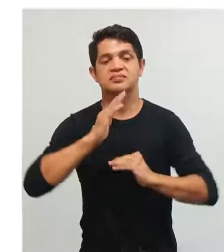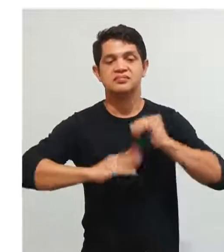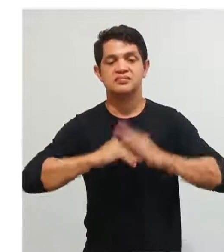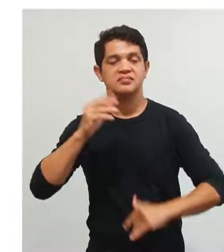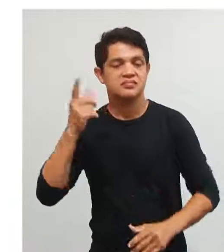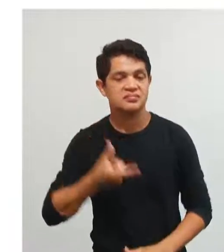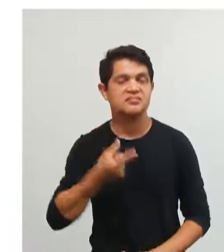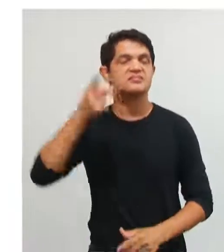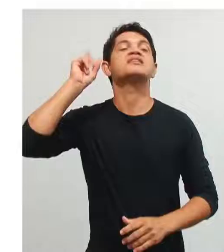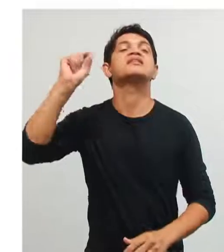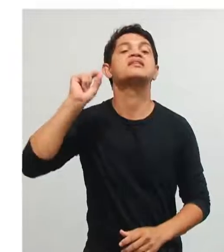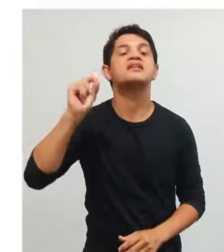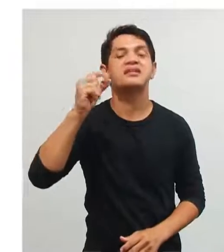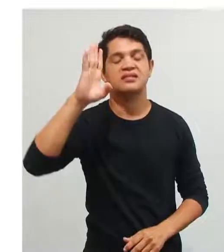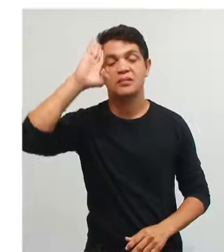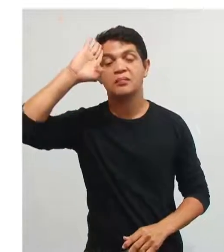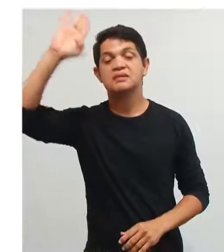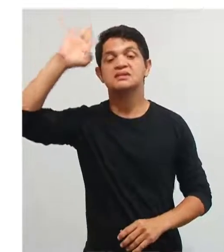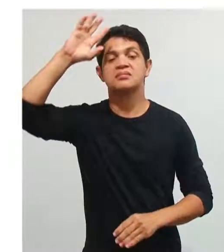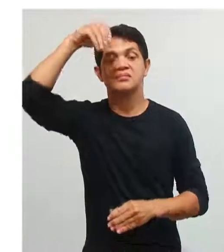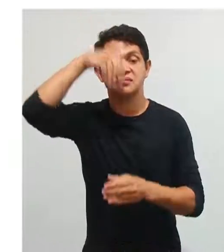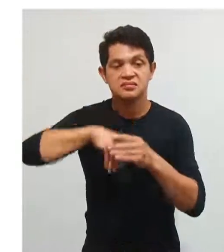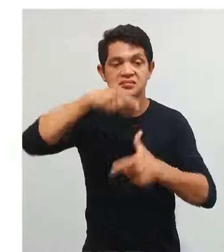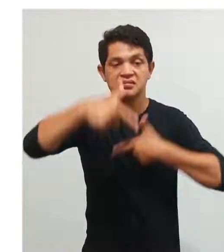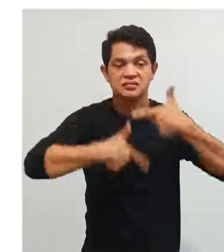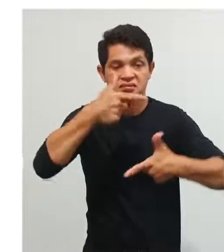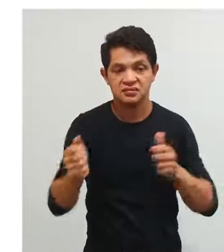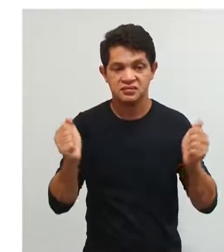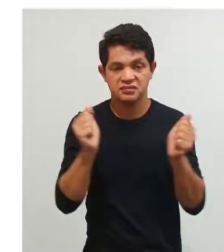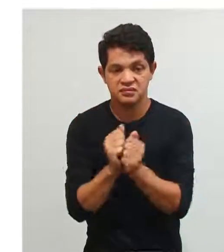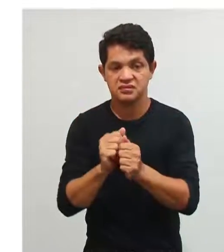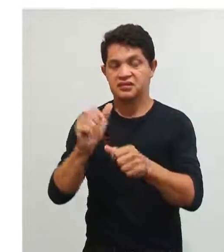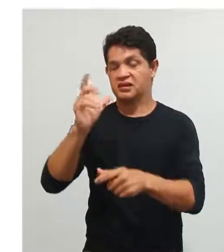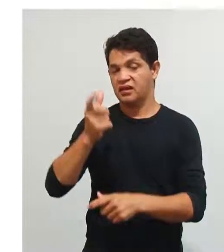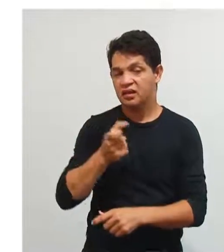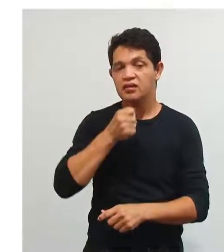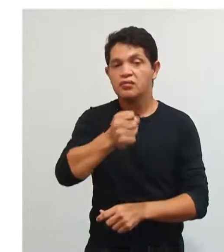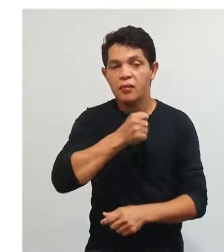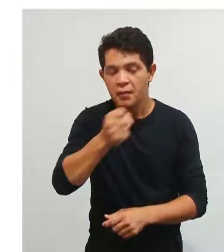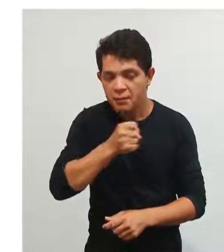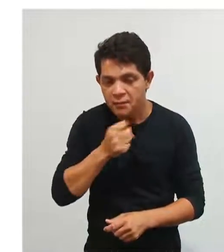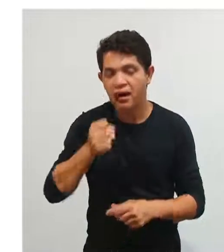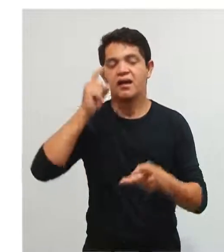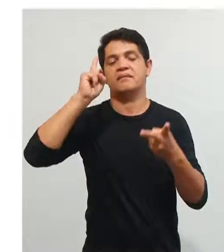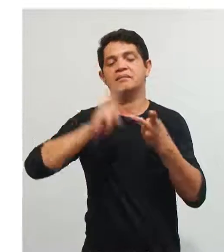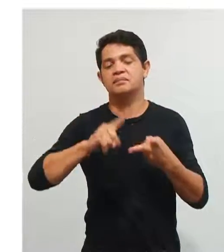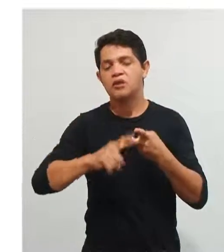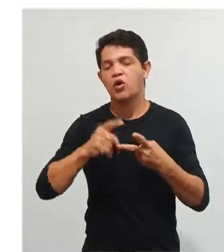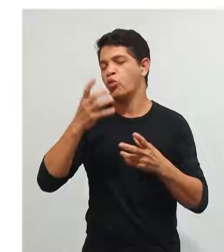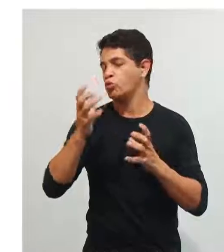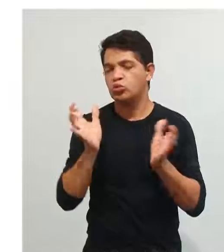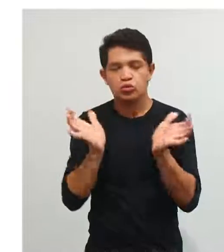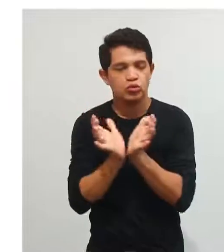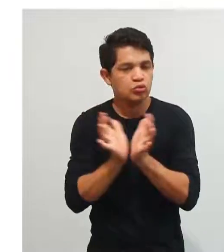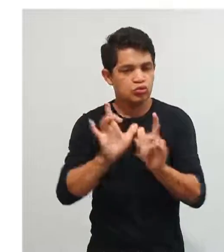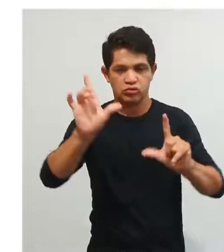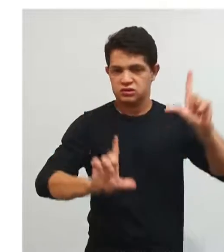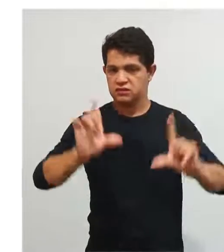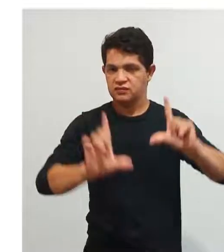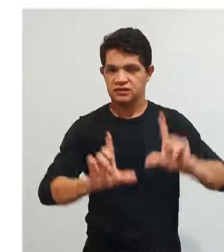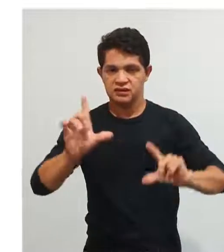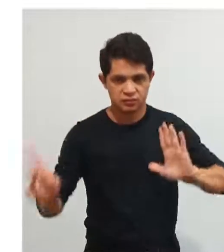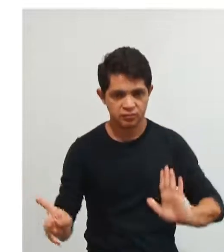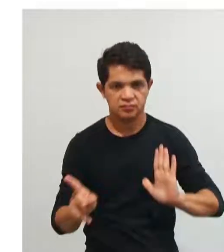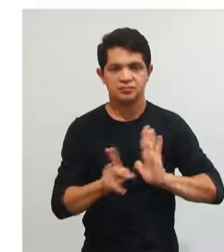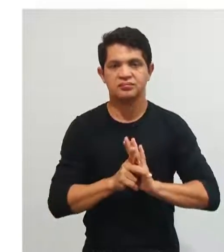de 20. Pixinguinha trabalhou na gravadora RCA, durante os anos 30, atuando